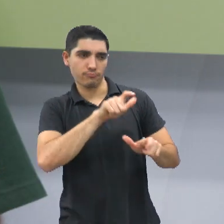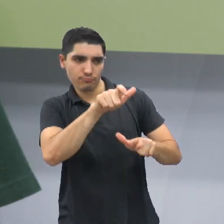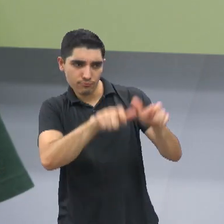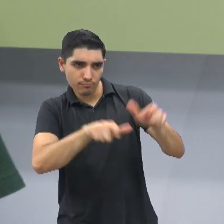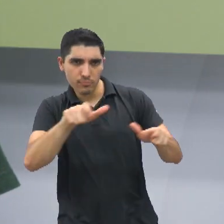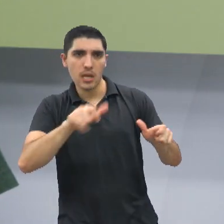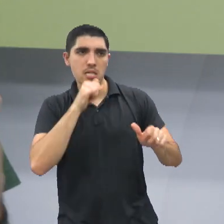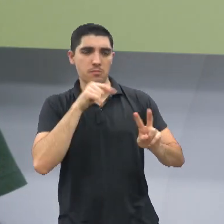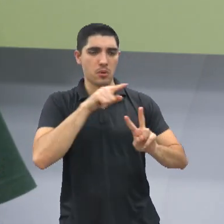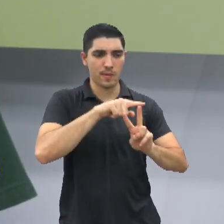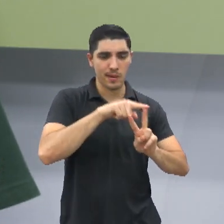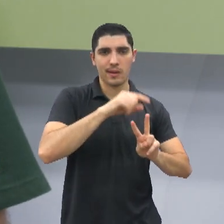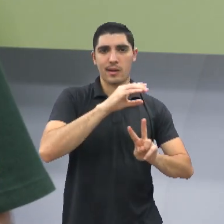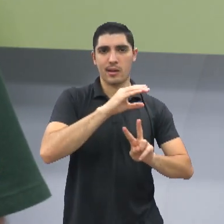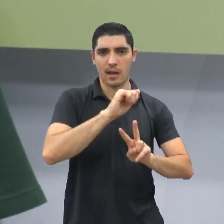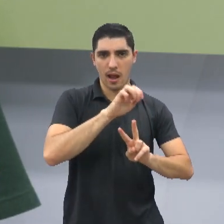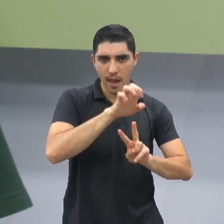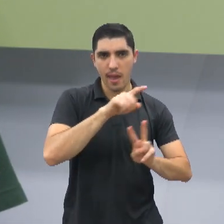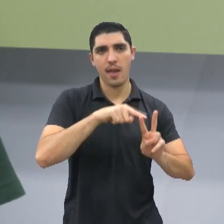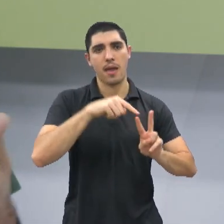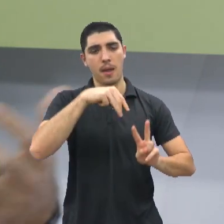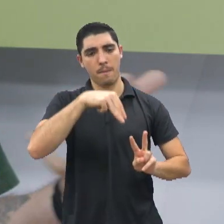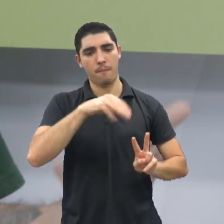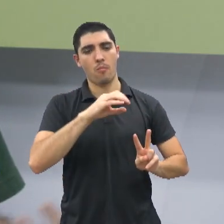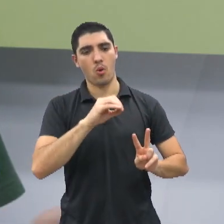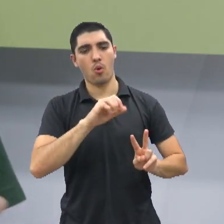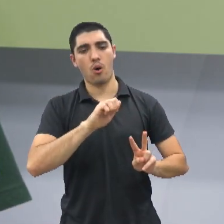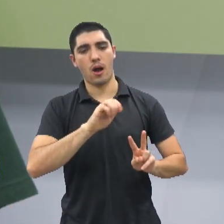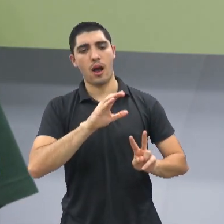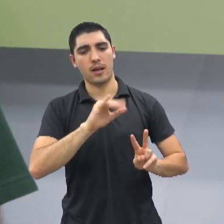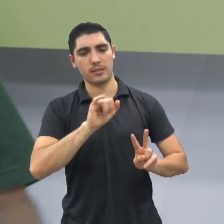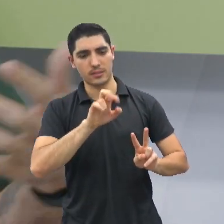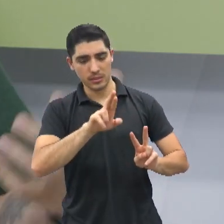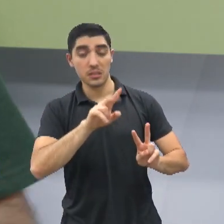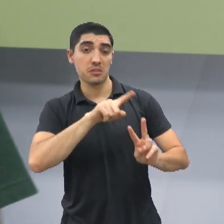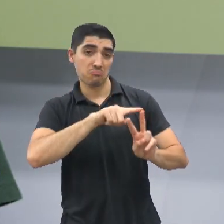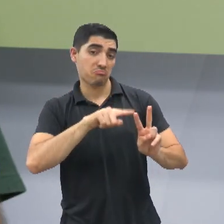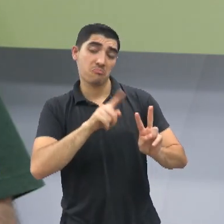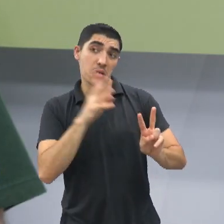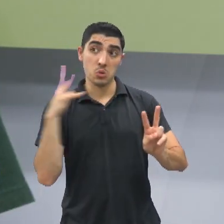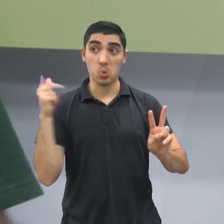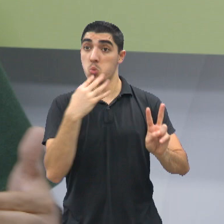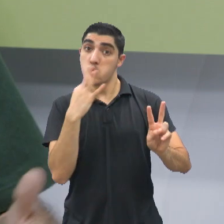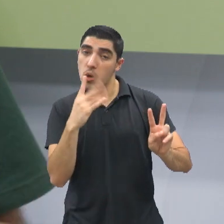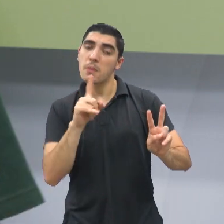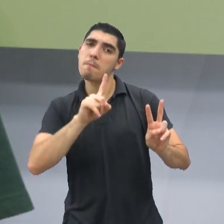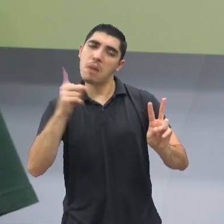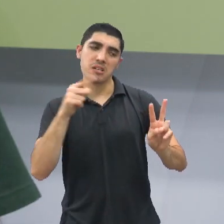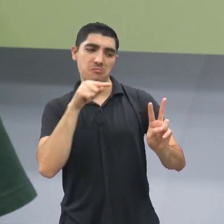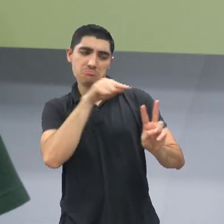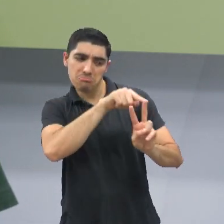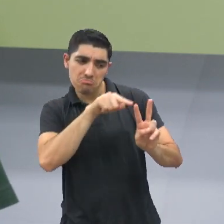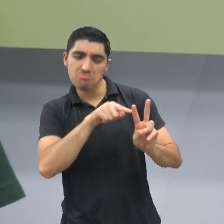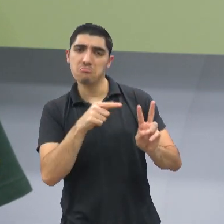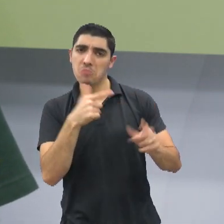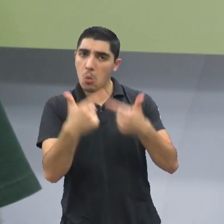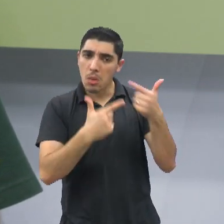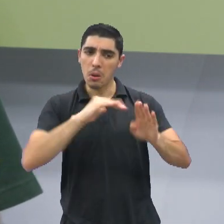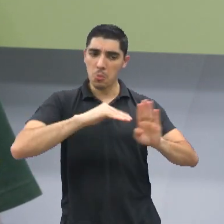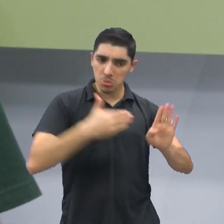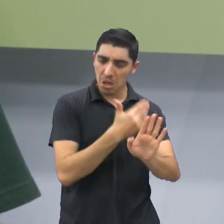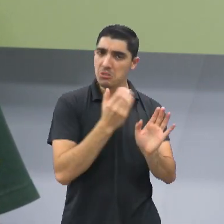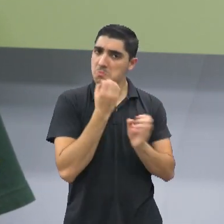caé do moir não serem conhecidos a torcida pelo menos o trabalho parece que está sendo bem feito aí nos Bastidores enfim